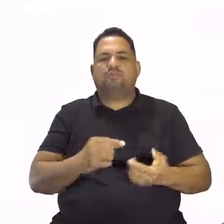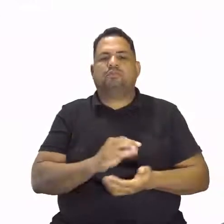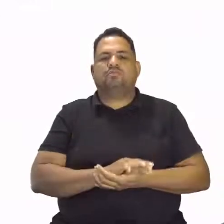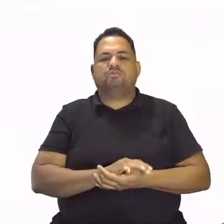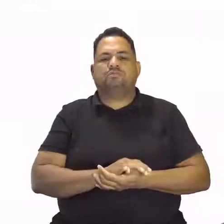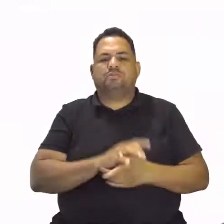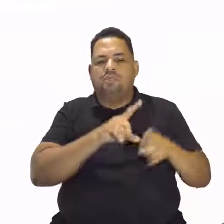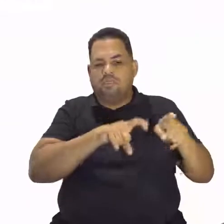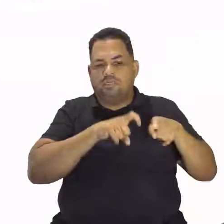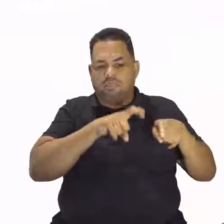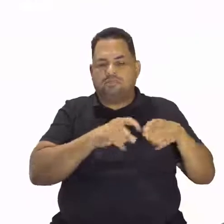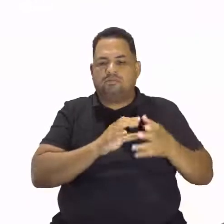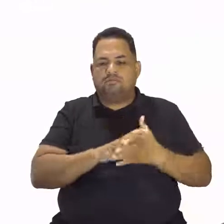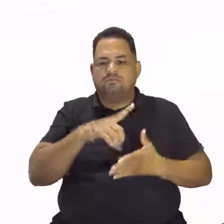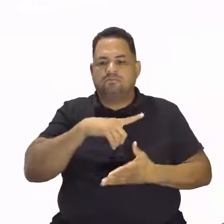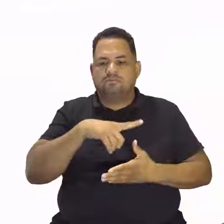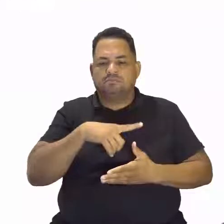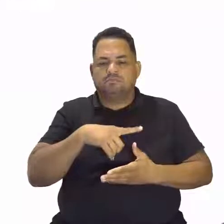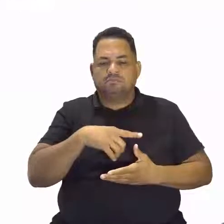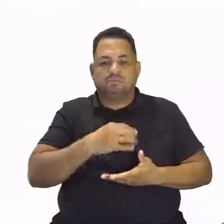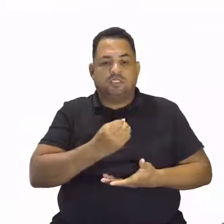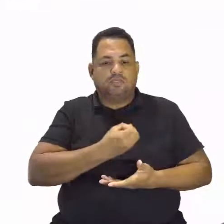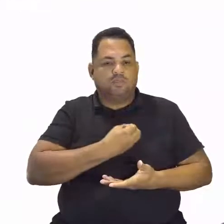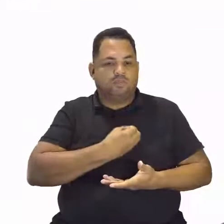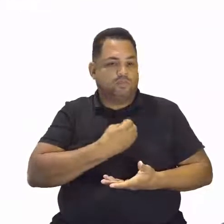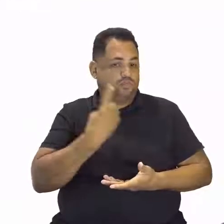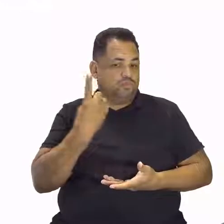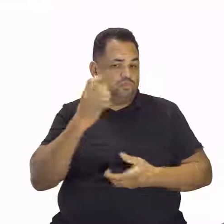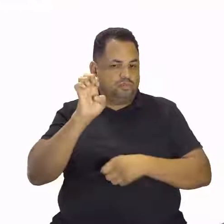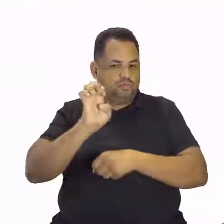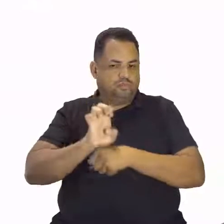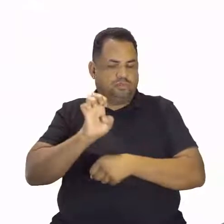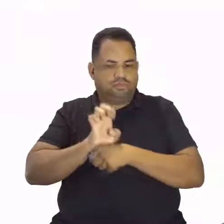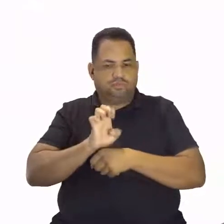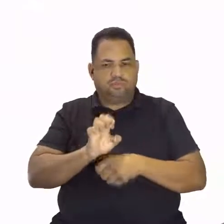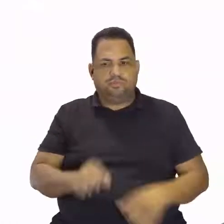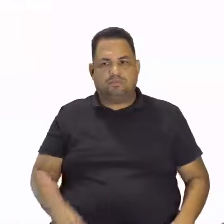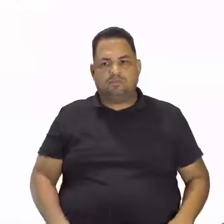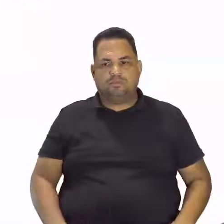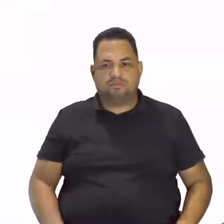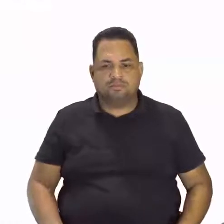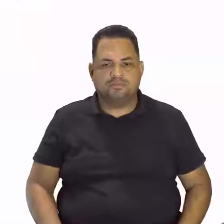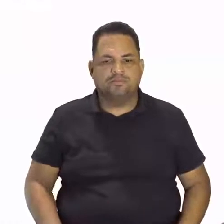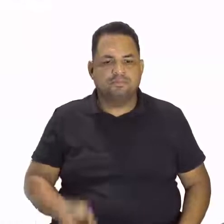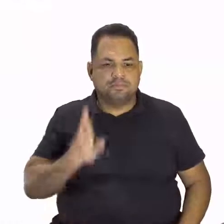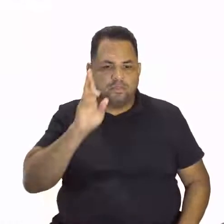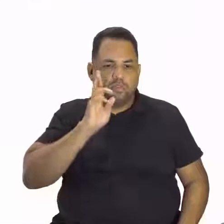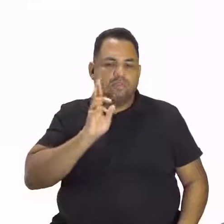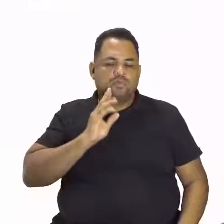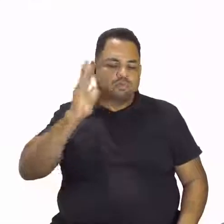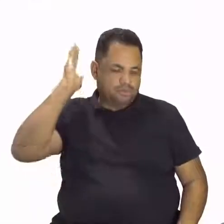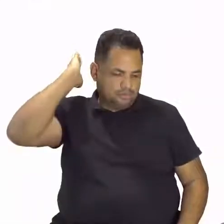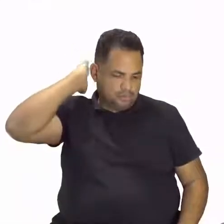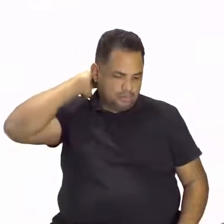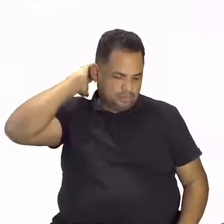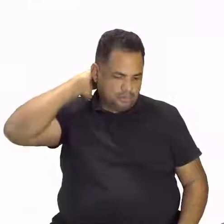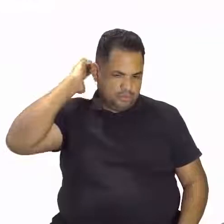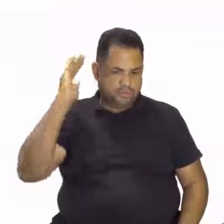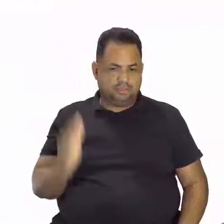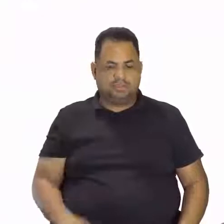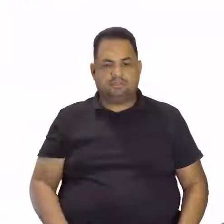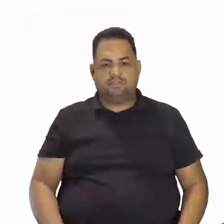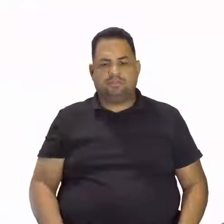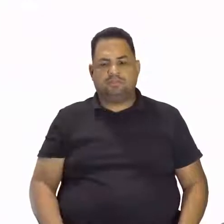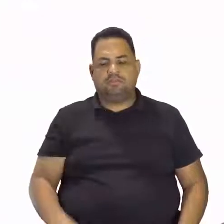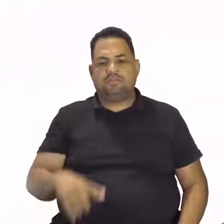demais. É o número 1 aí de conflitos agrários. Eu acho que Rondônia e Pará, né? Eu tenho uma aula